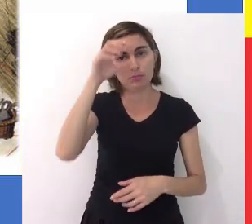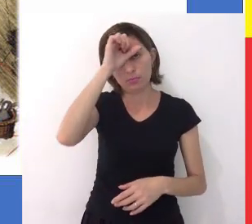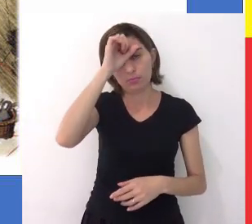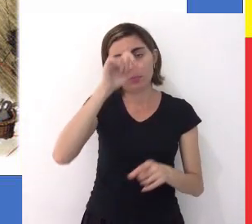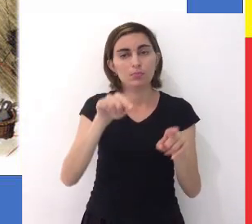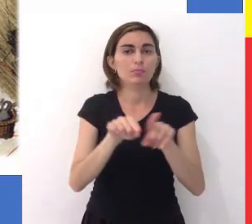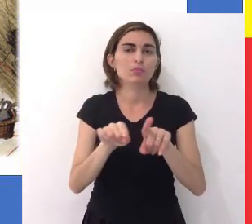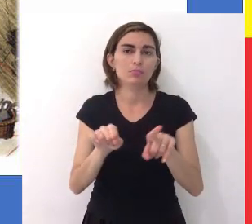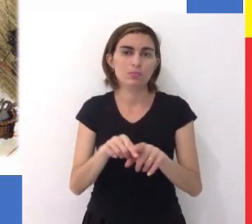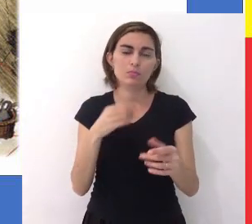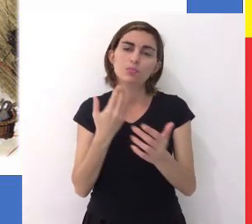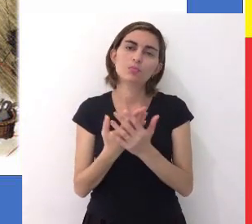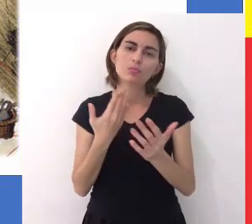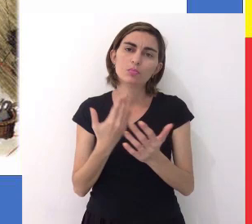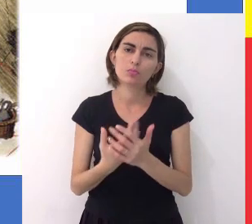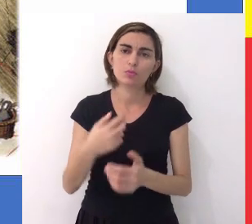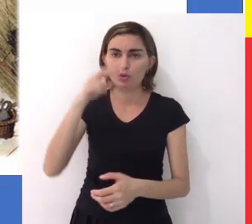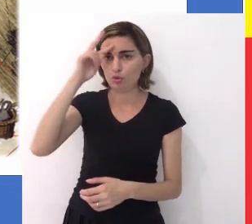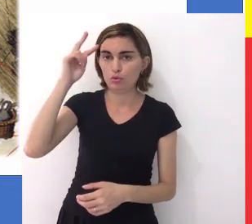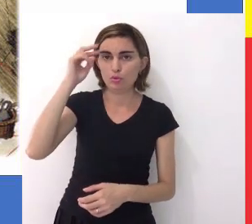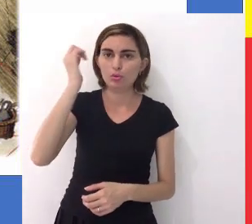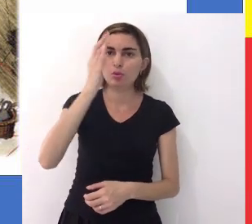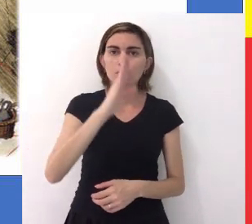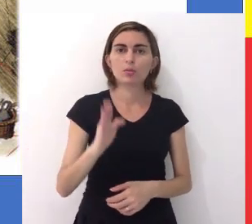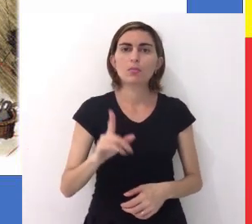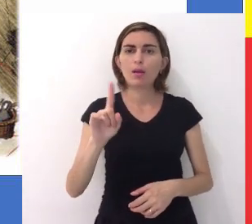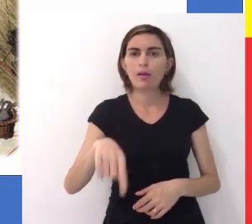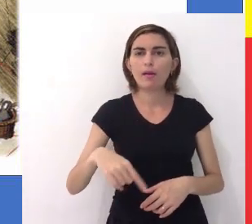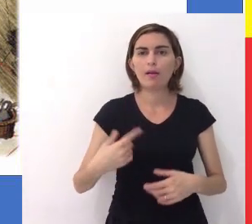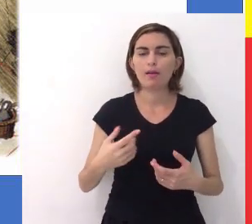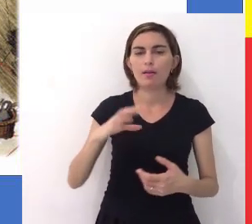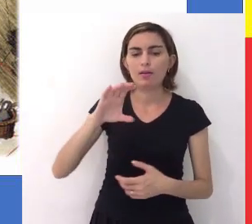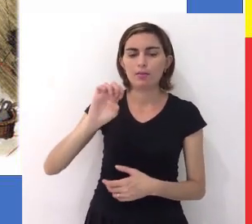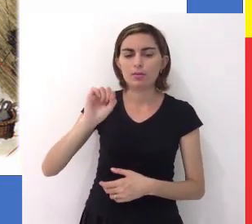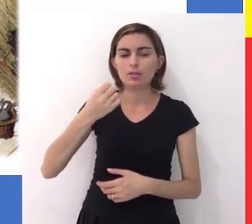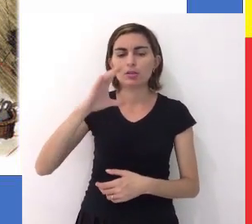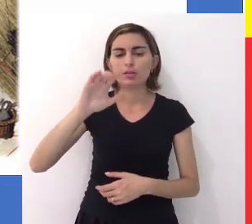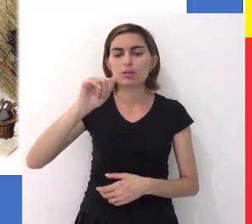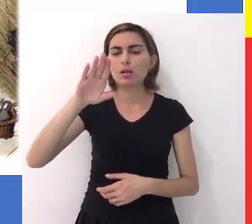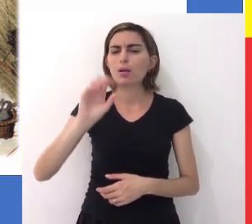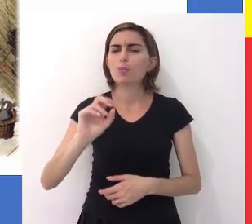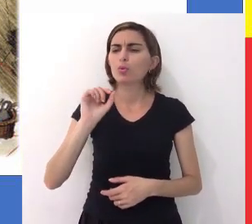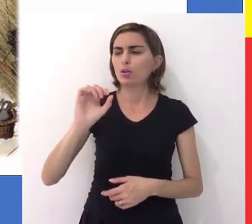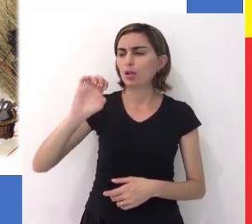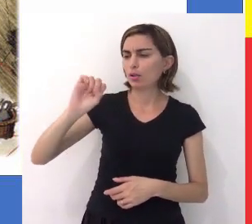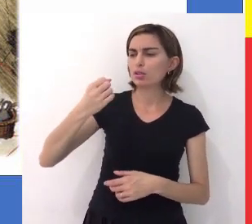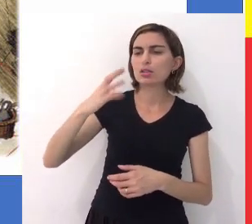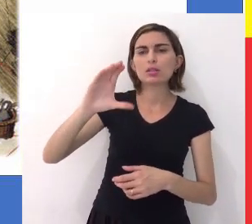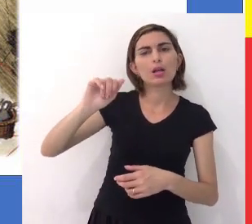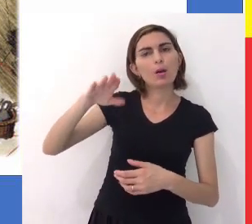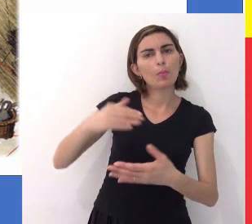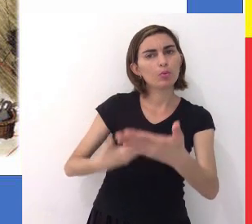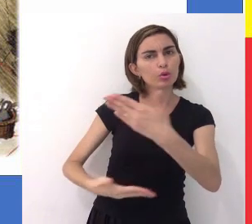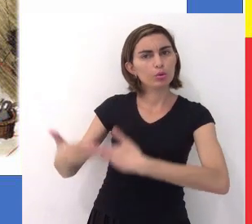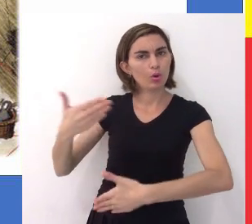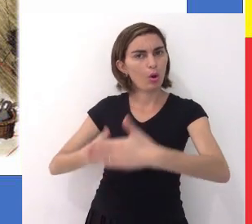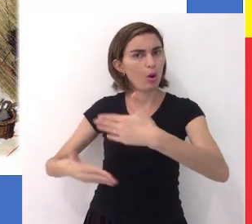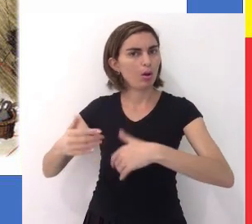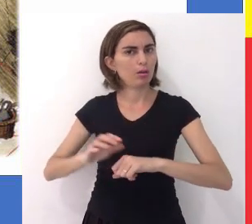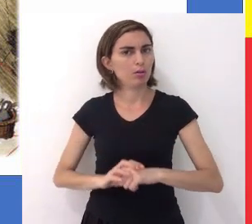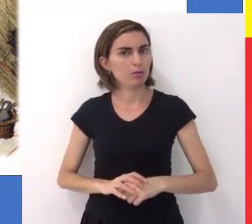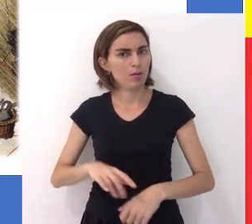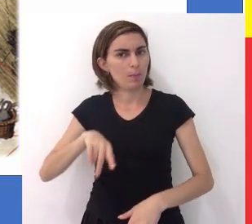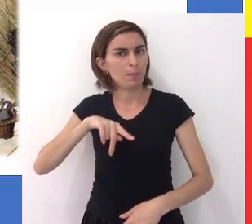também isso quando você estuda a história do Brasil, vai ser o escambo, né? Mas o que é o escambo? Era troca, tá, gente? Então,